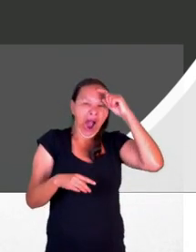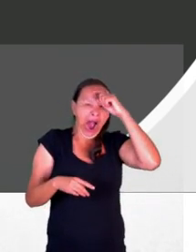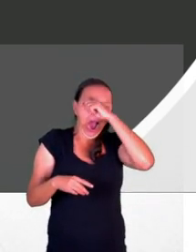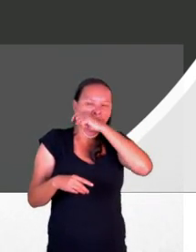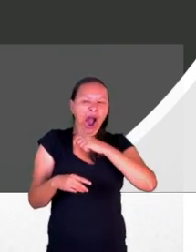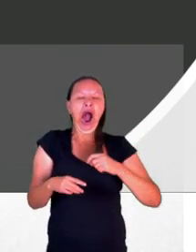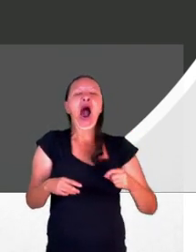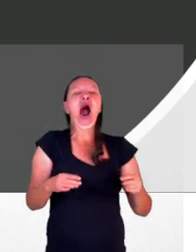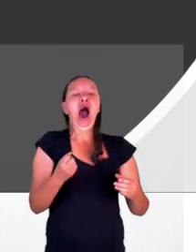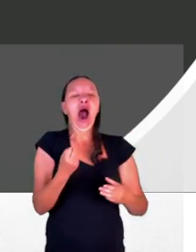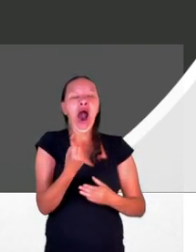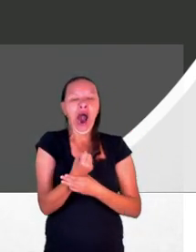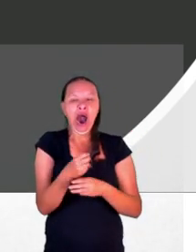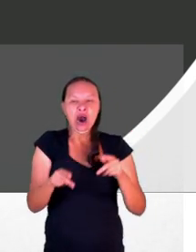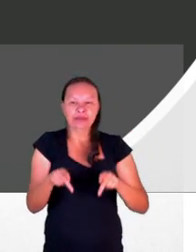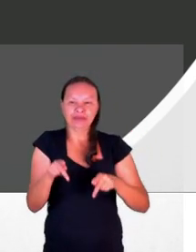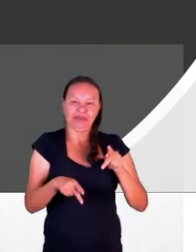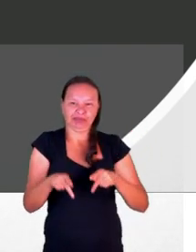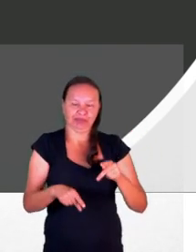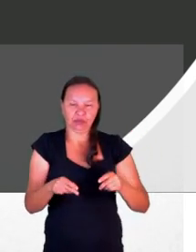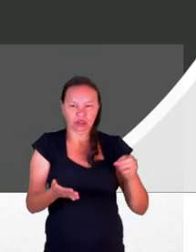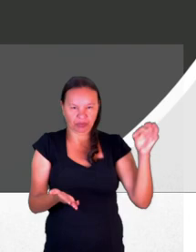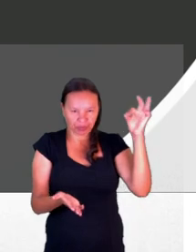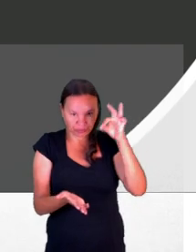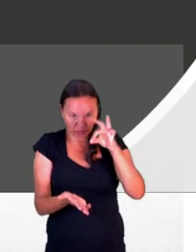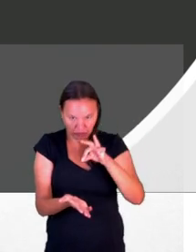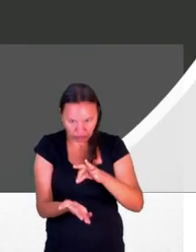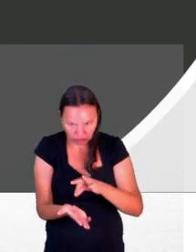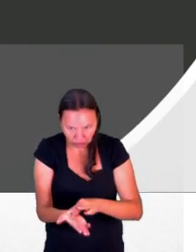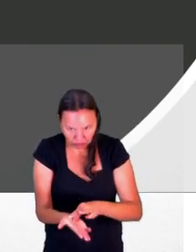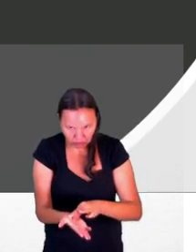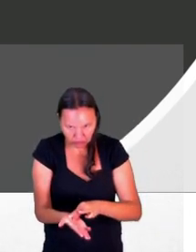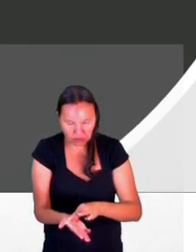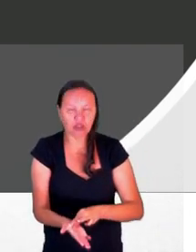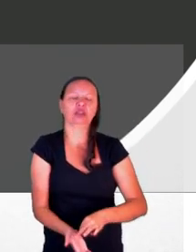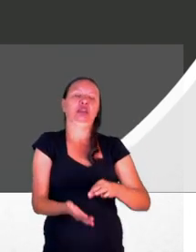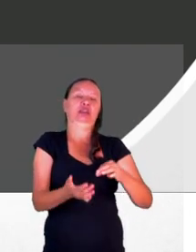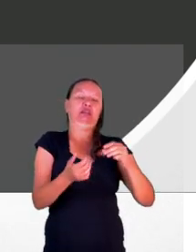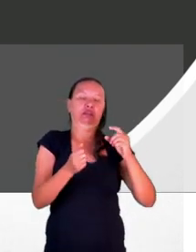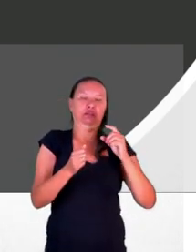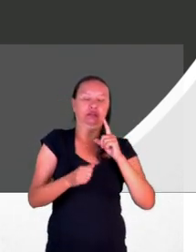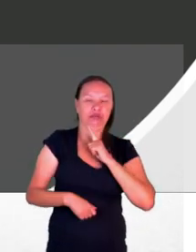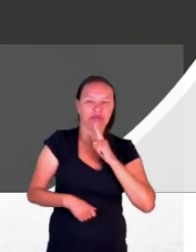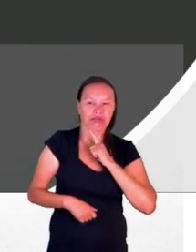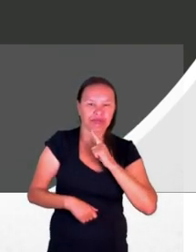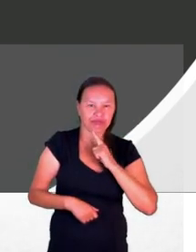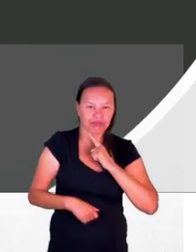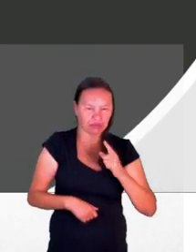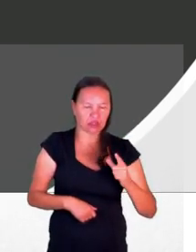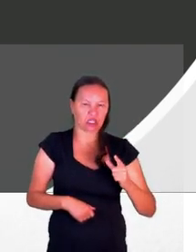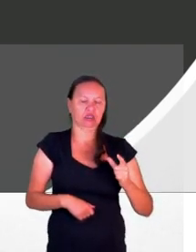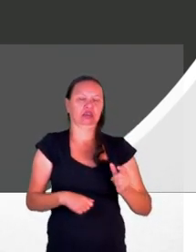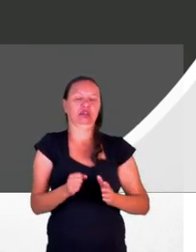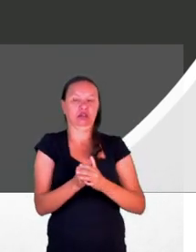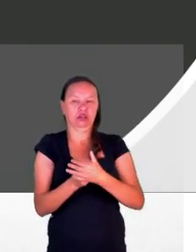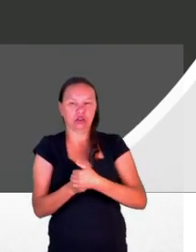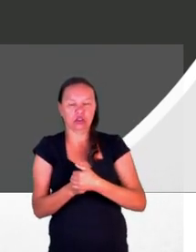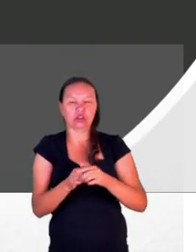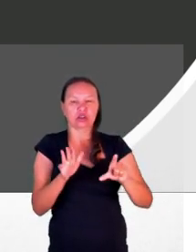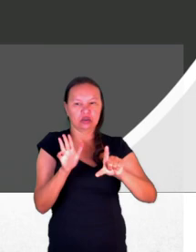recursos produtivos aqui a atividade estatal deve zelar pela proteção do